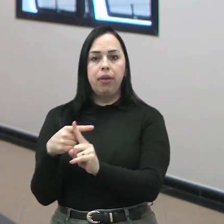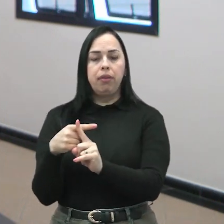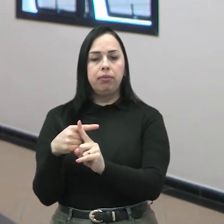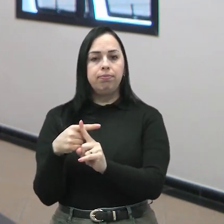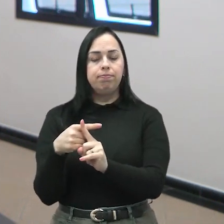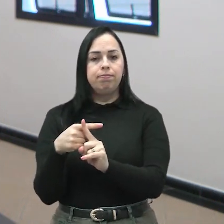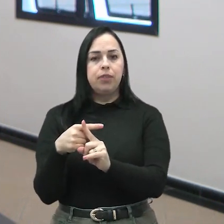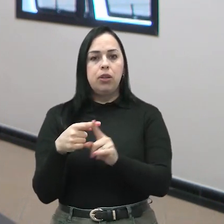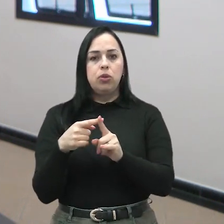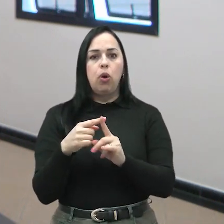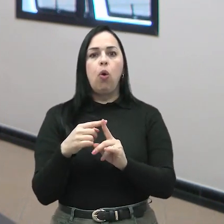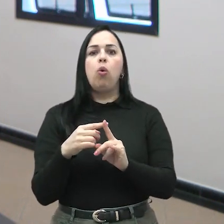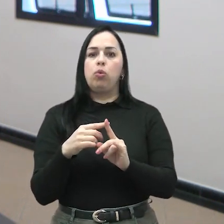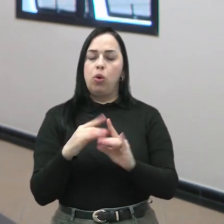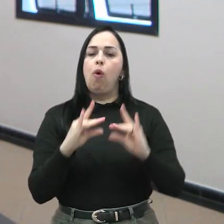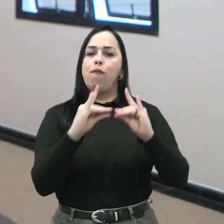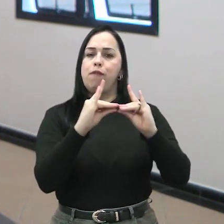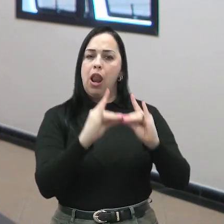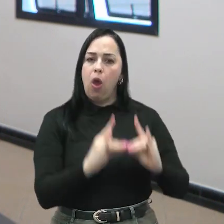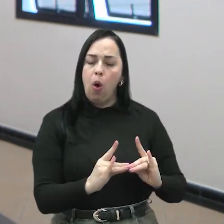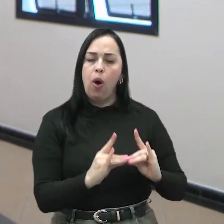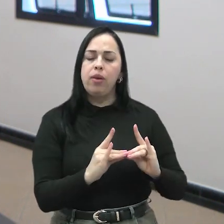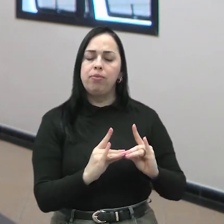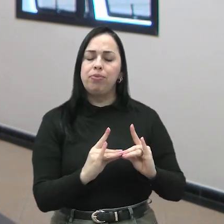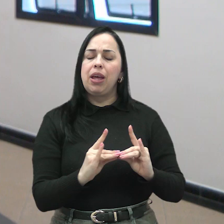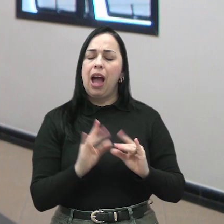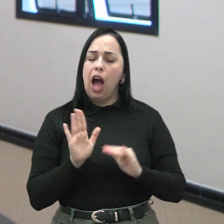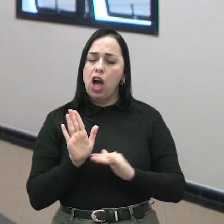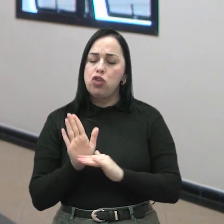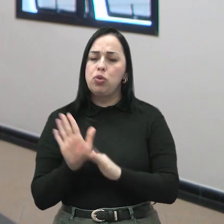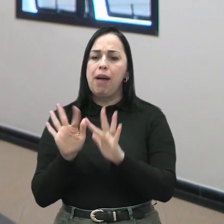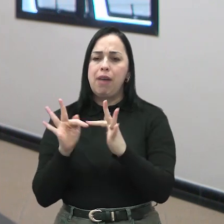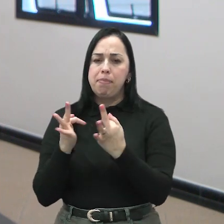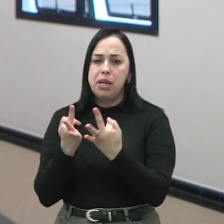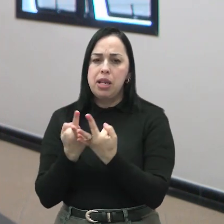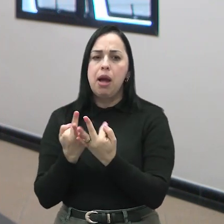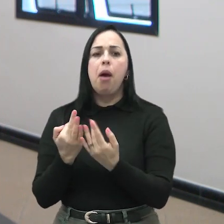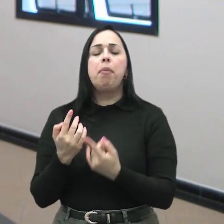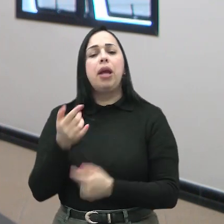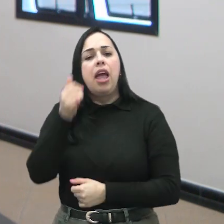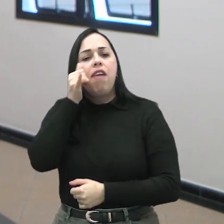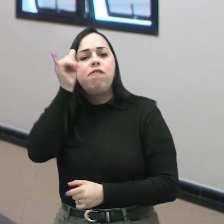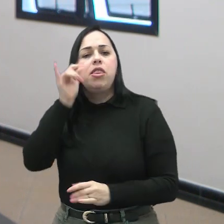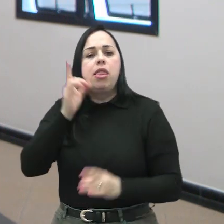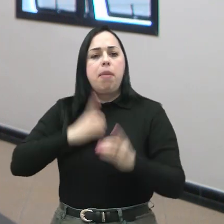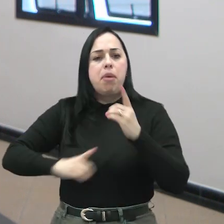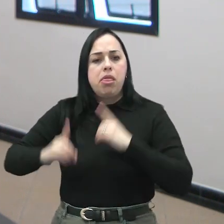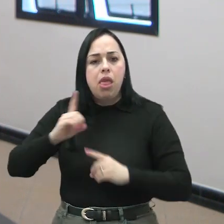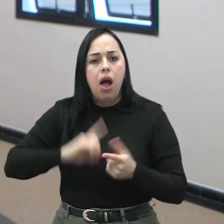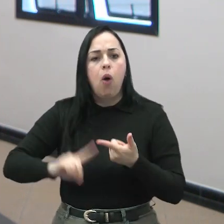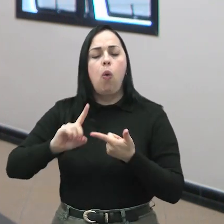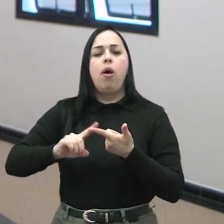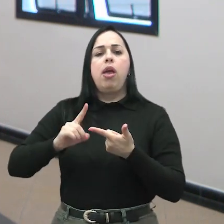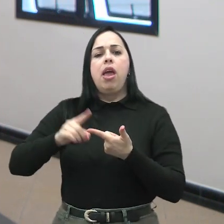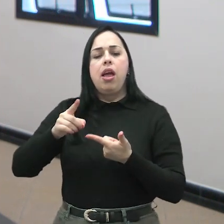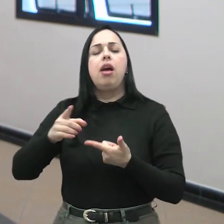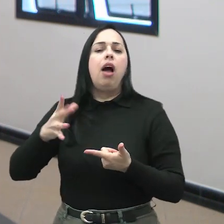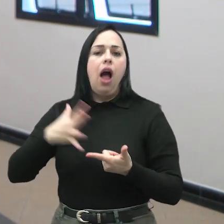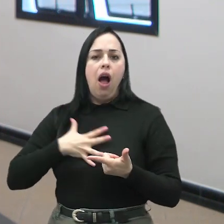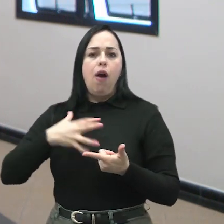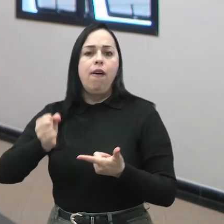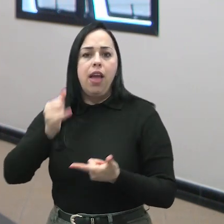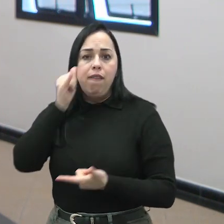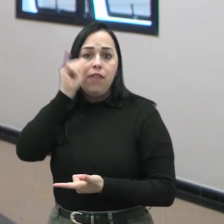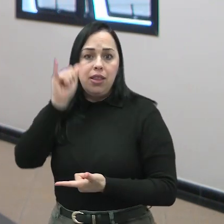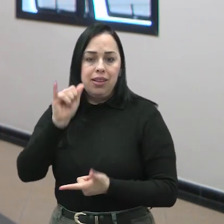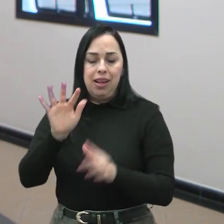um alívio emocional para as famílias, diminuindo a depressão, diminuindo o índice de suicídio, ou seja, a família